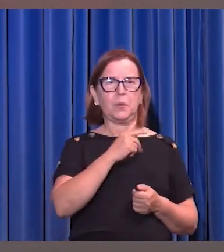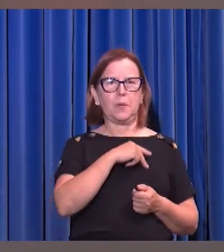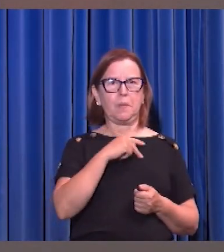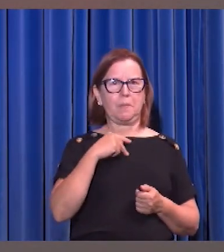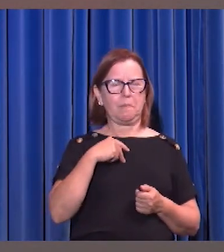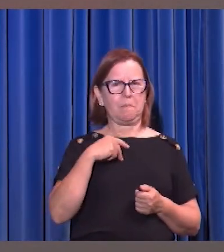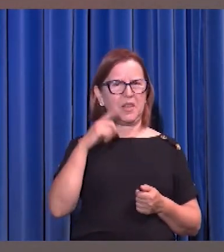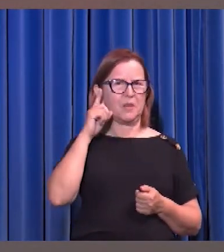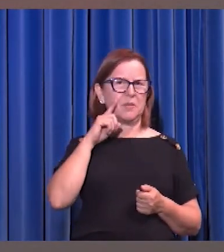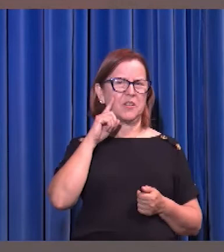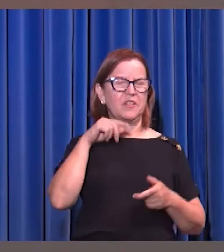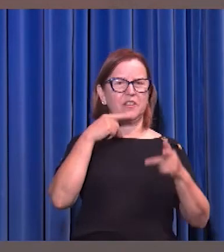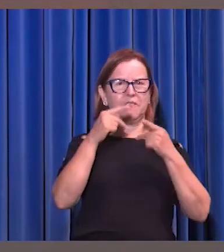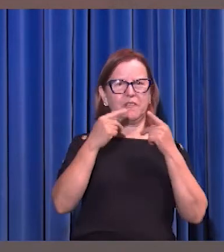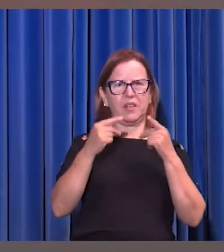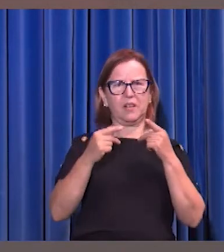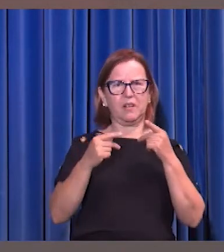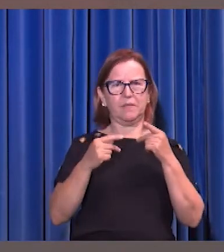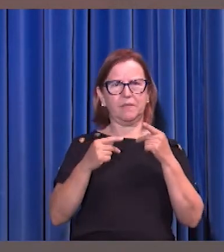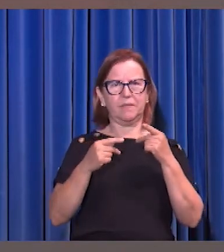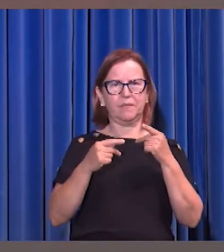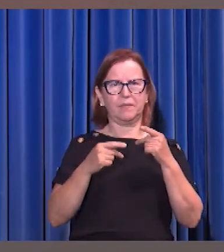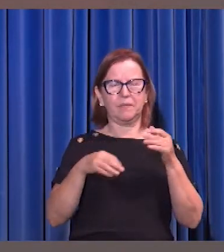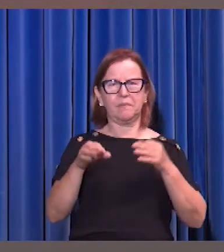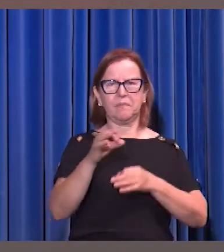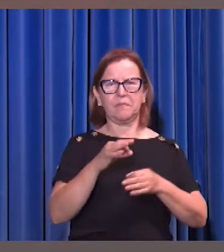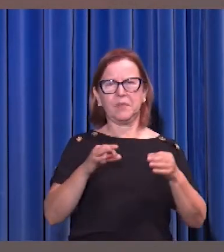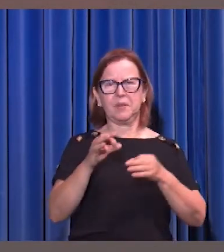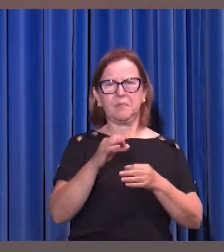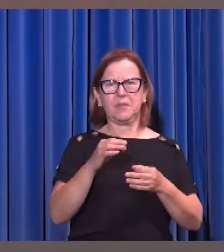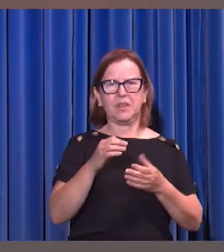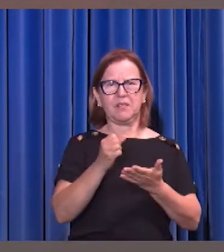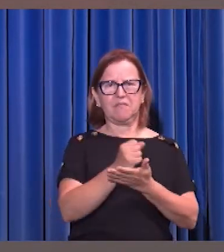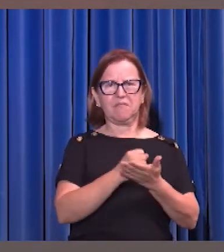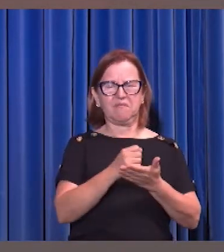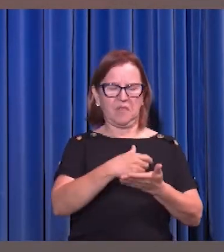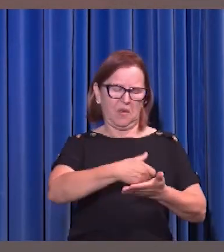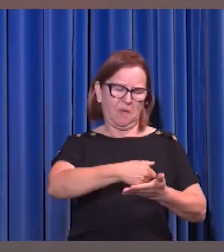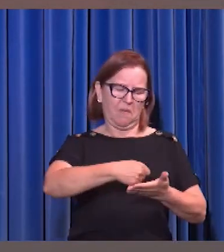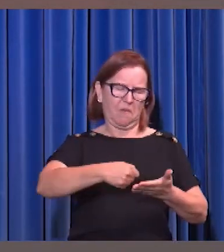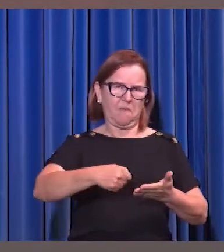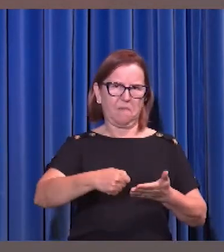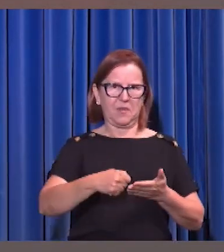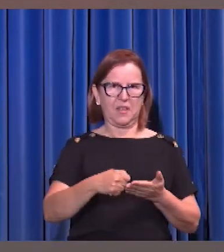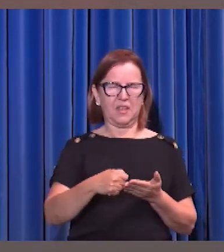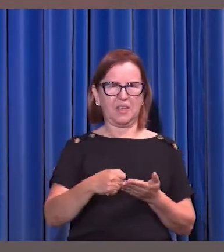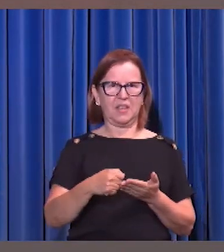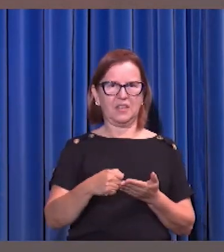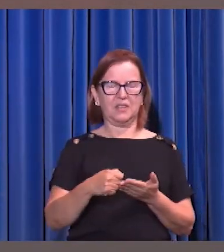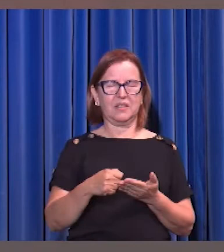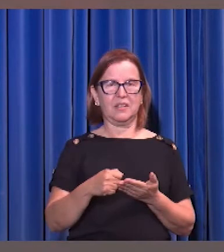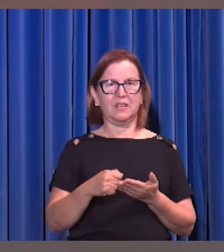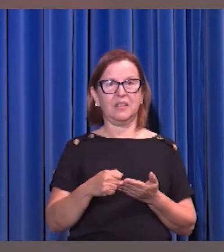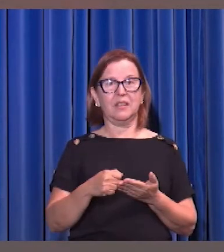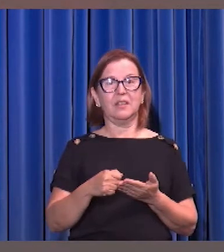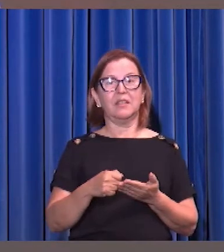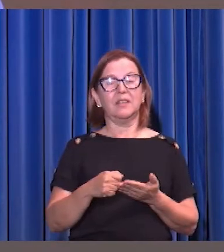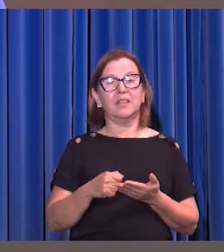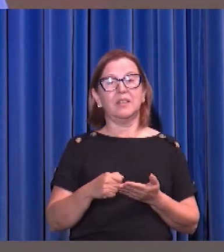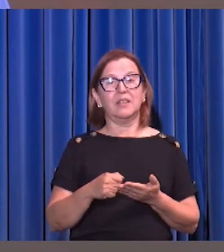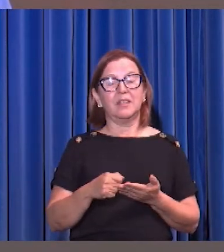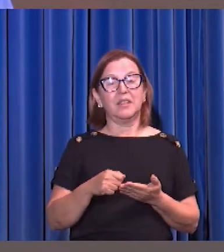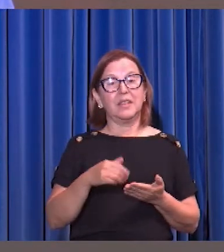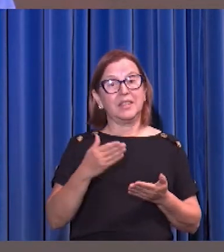seguinte: preparar poções, fazer pomadas, teria dado a todos eles algo para fazer e teria